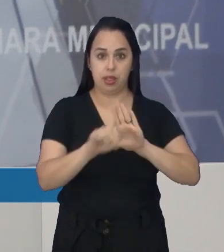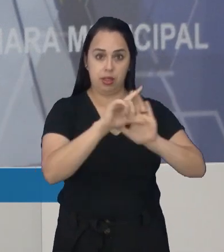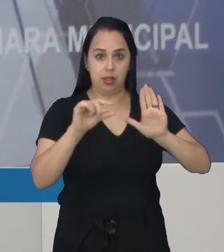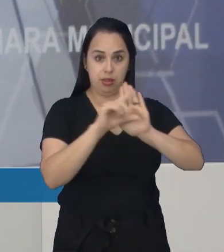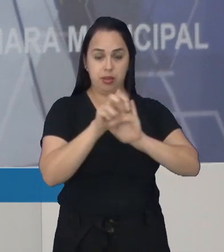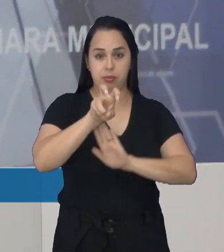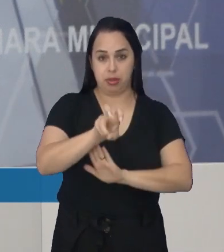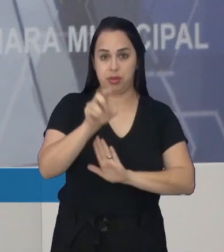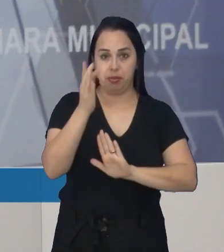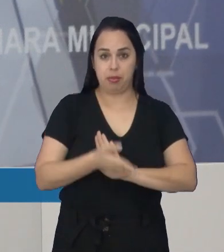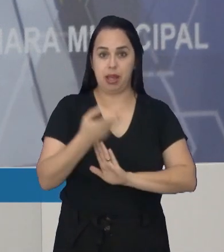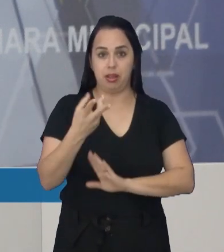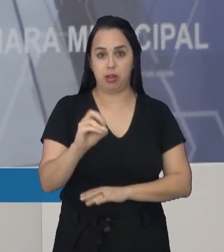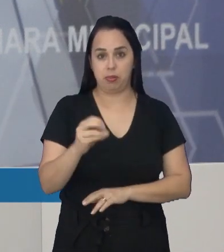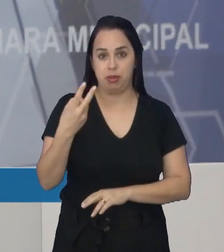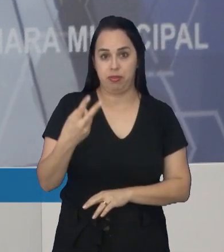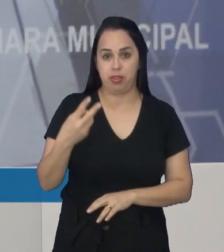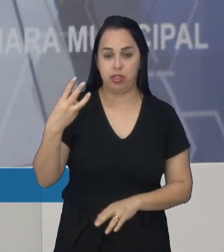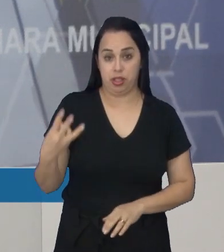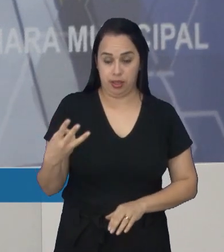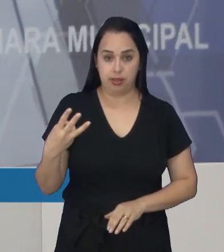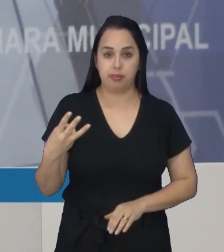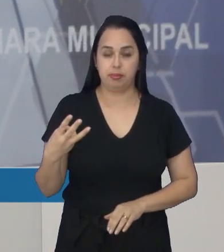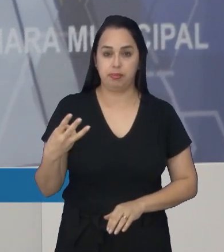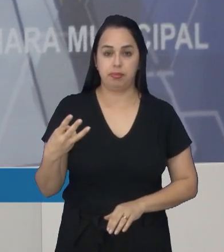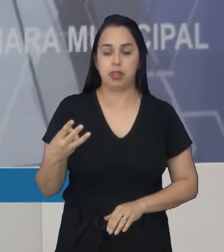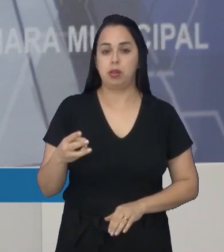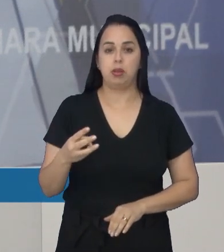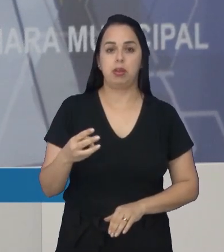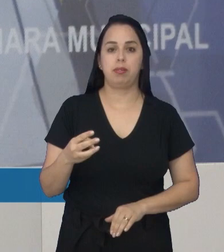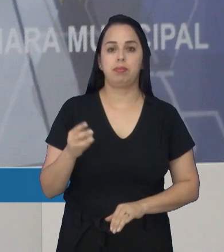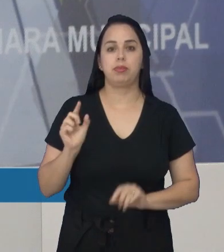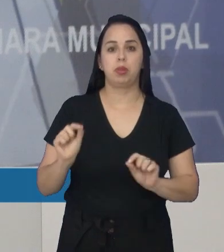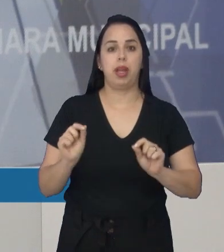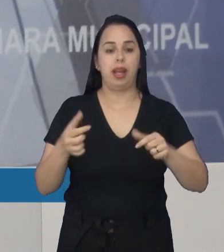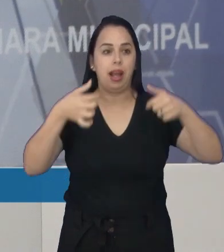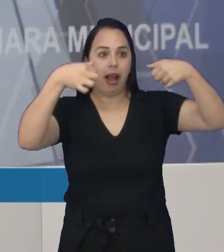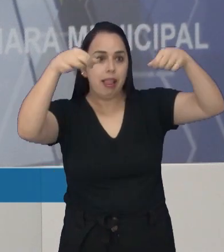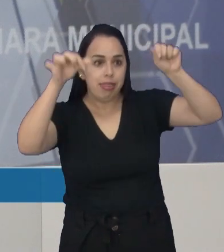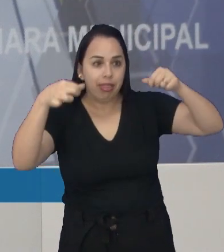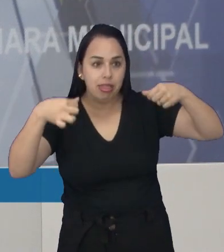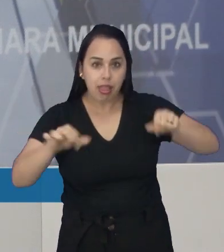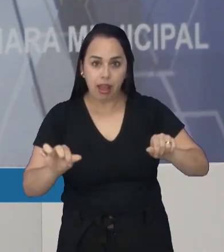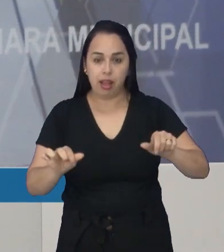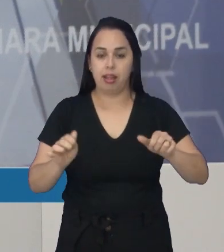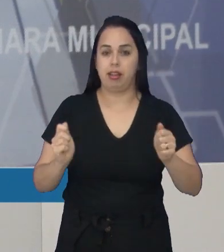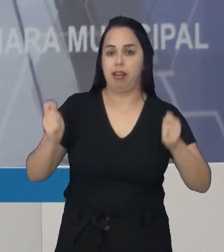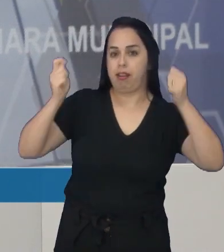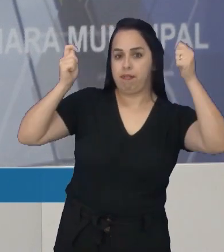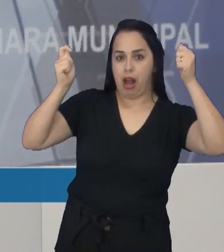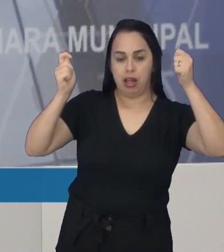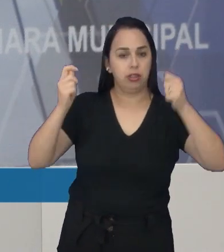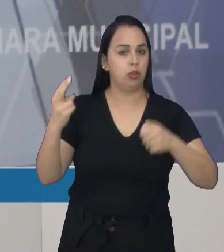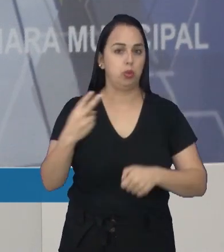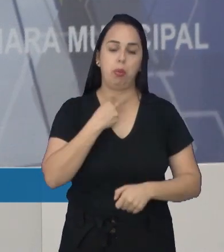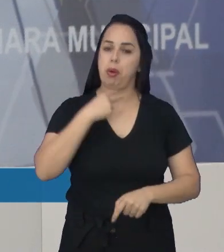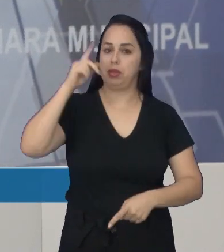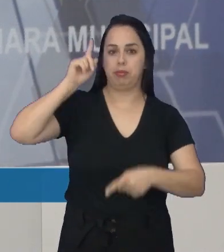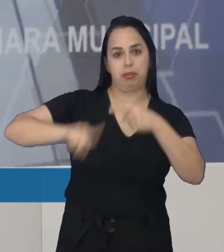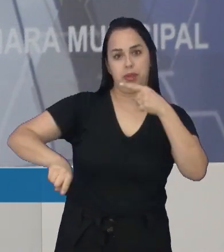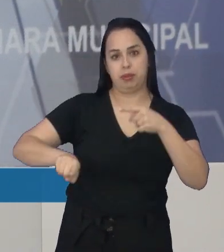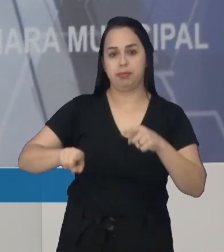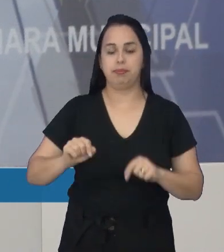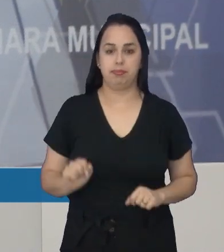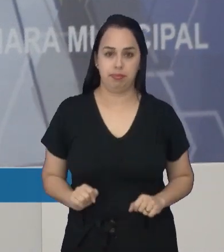da mesa número 5/203 não será permitida a fixação de cartazes faixas e similares nas